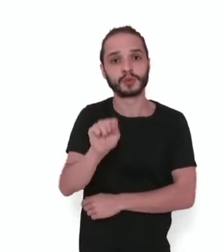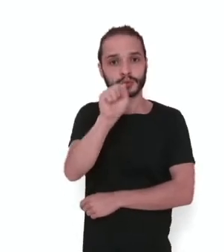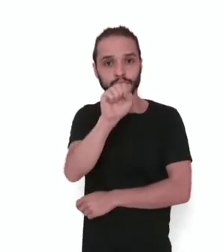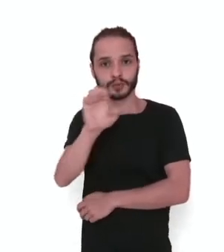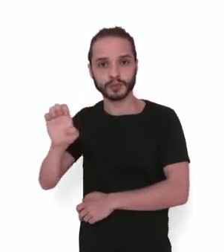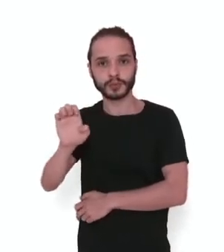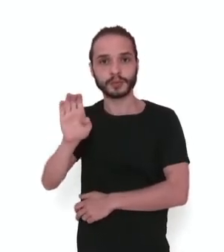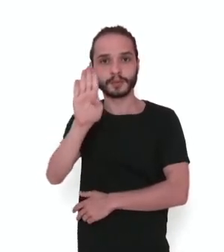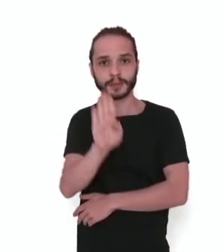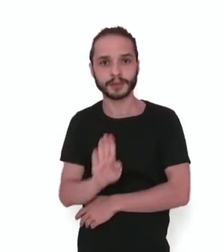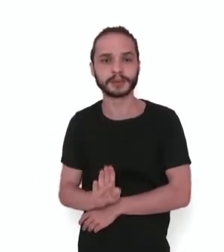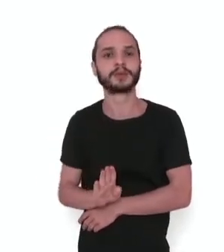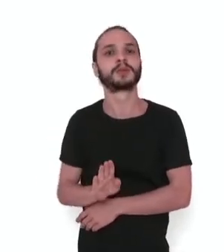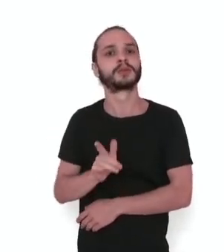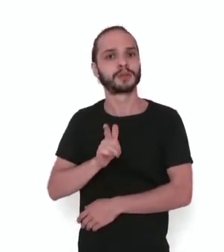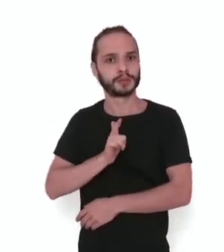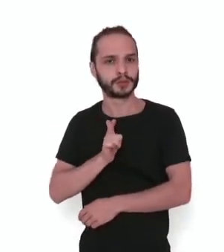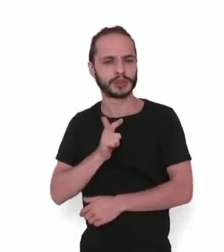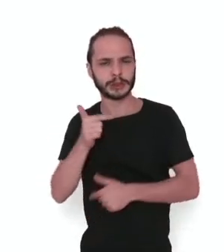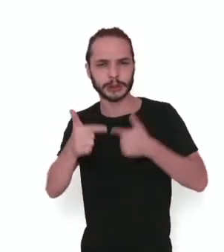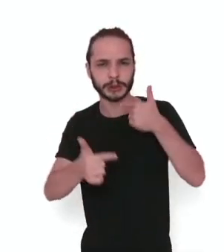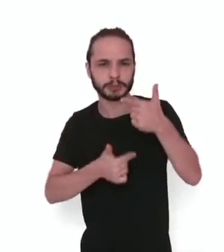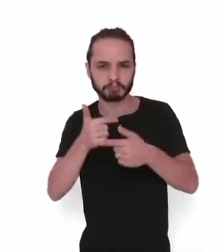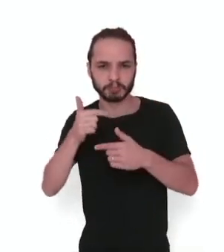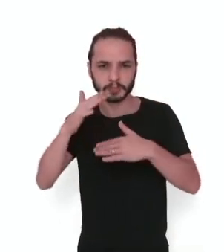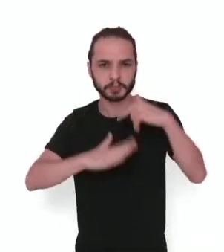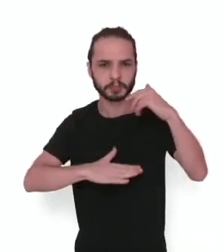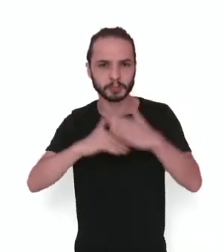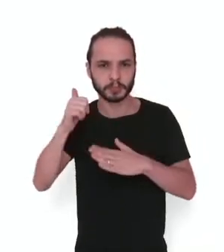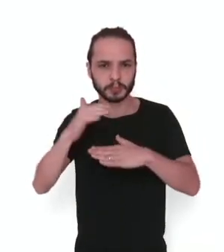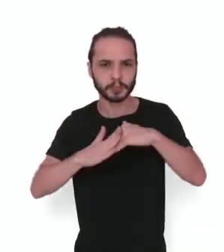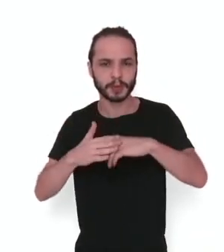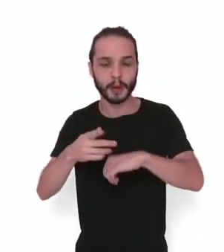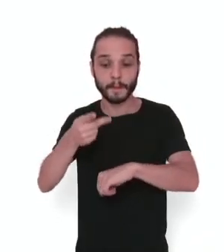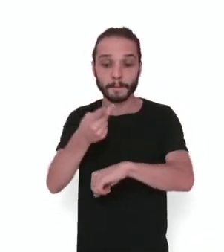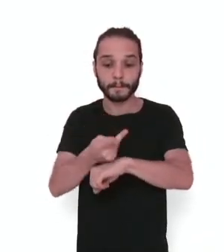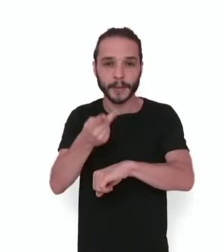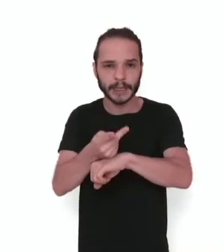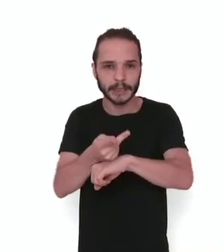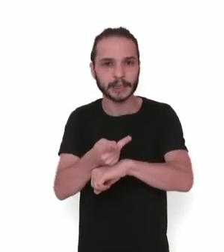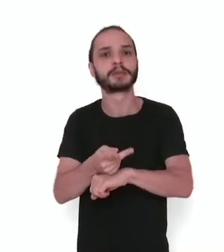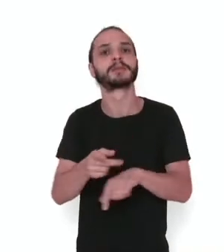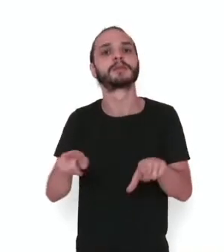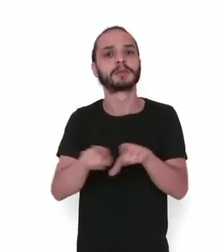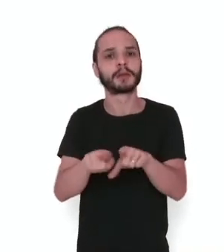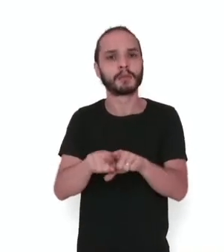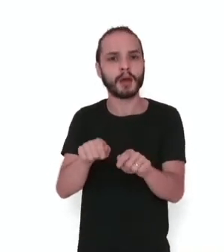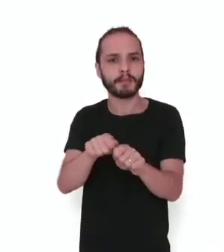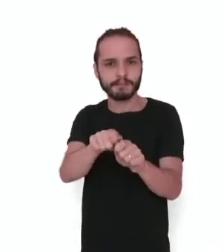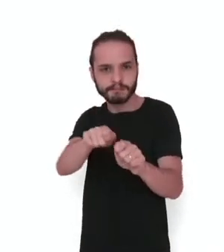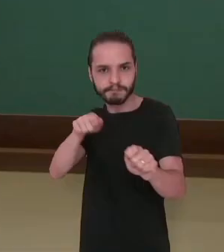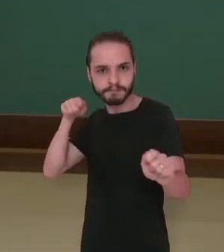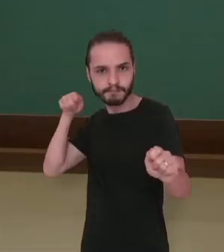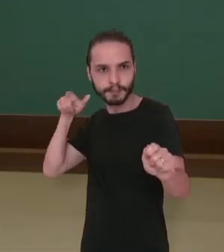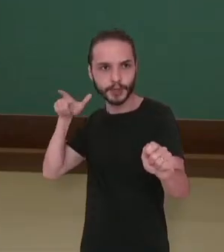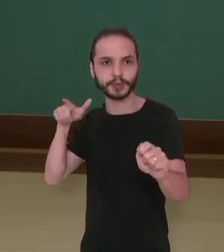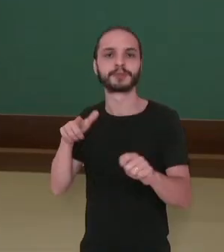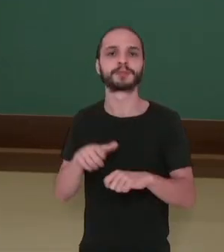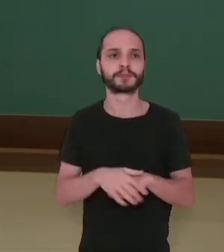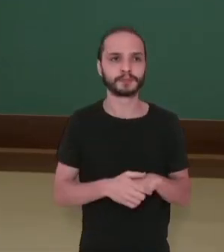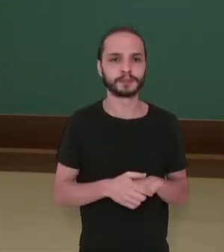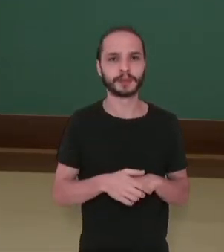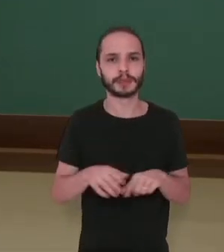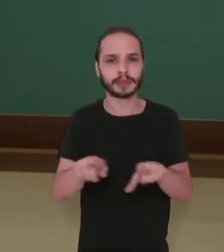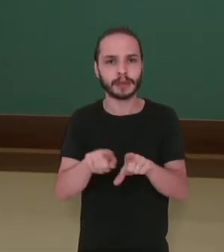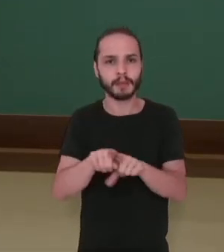pedra, fazendo muitos objetos. Se destacaram pelo uso do arco e flecha e da boleadeira.